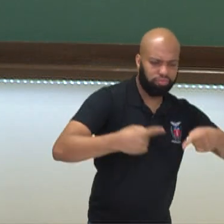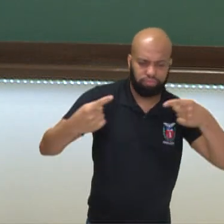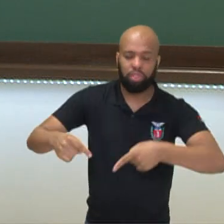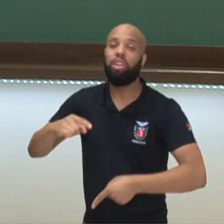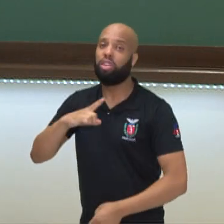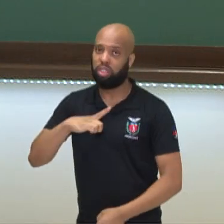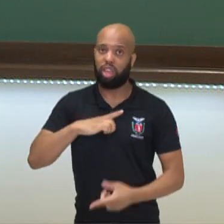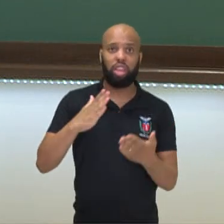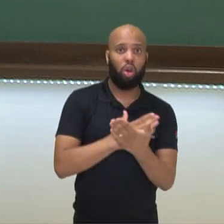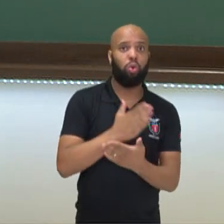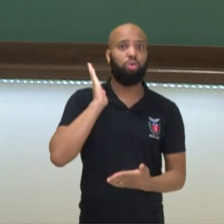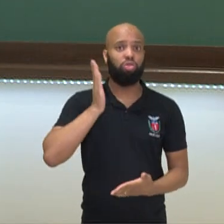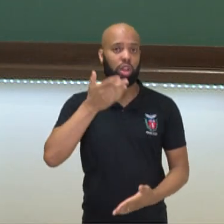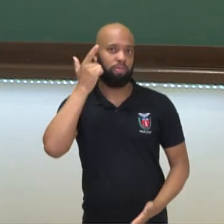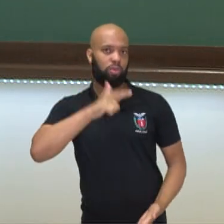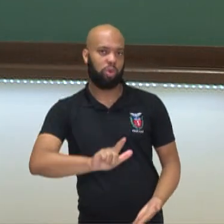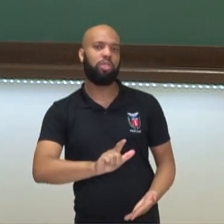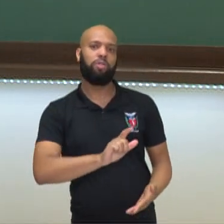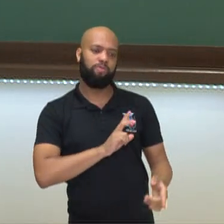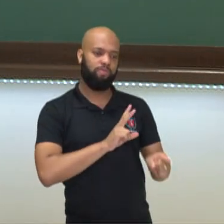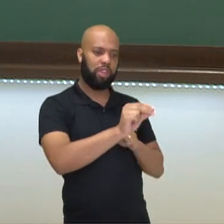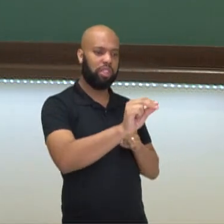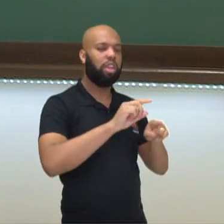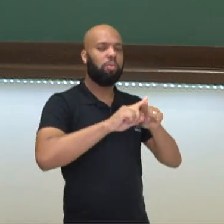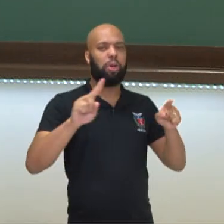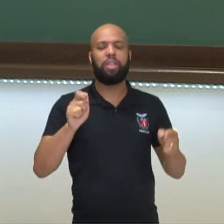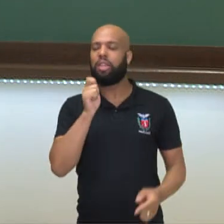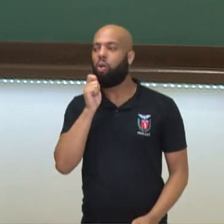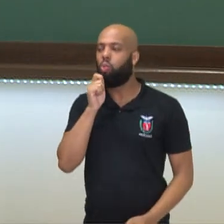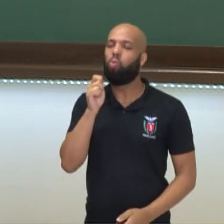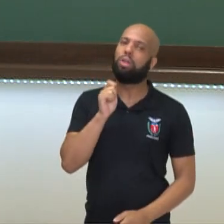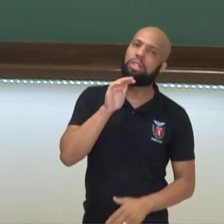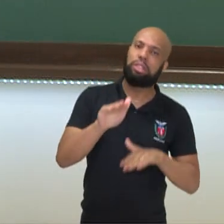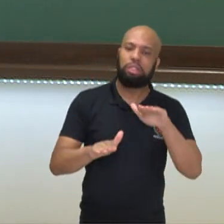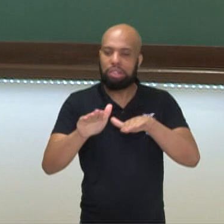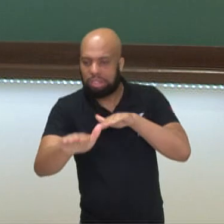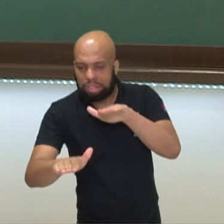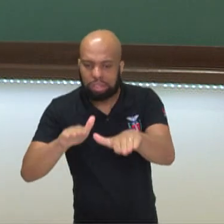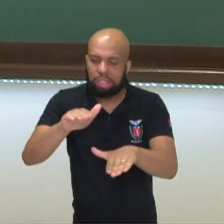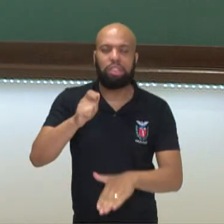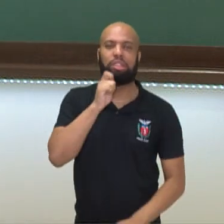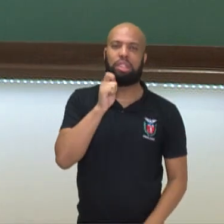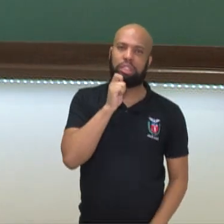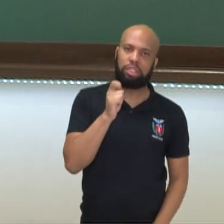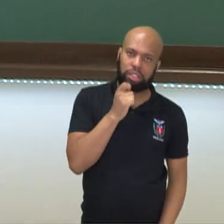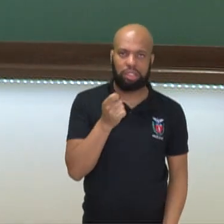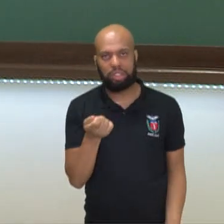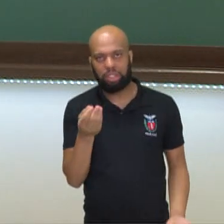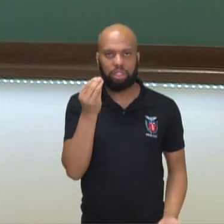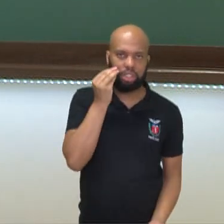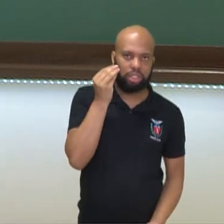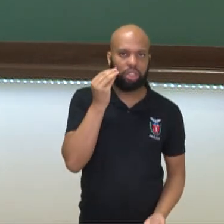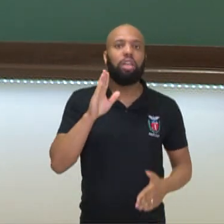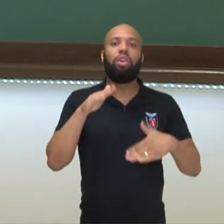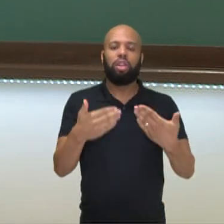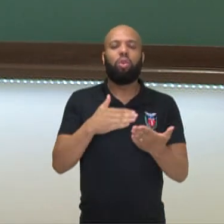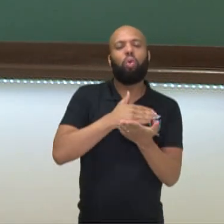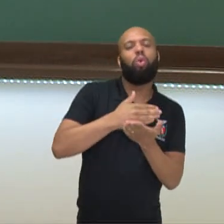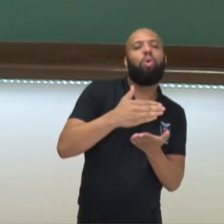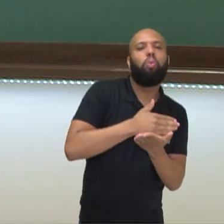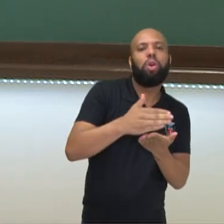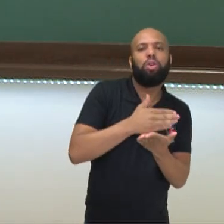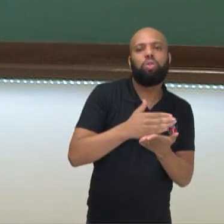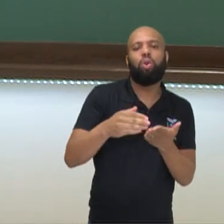superados e muitos ainda a serem superados, a serem alcançados. Então, muitos desafios que começaram aí nessas